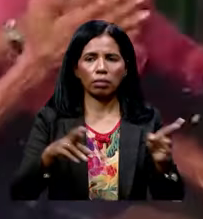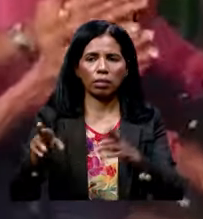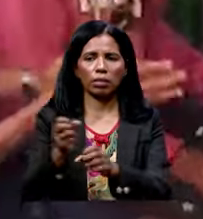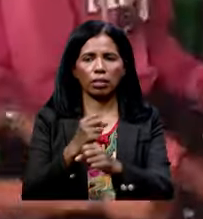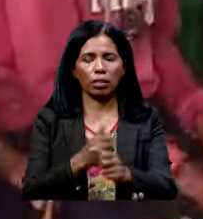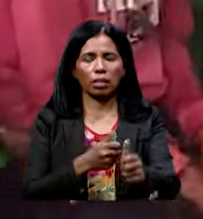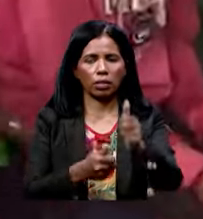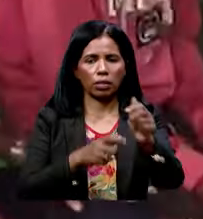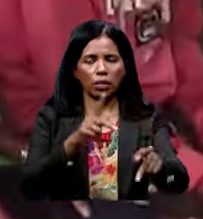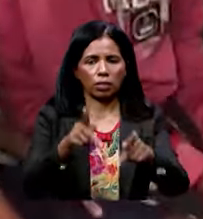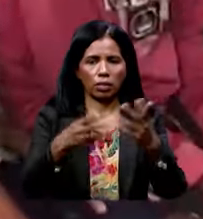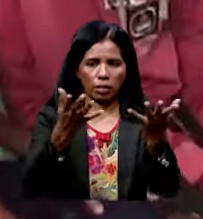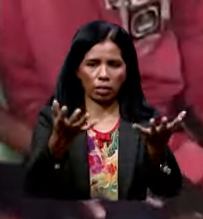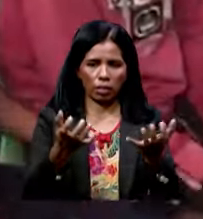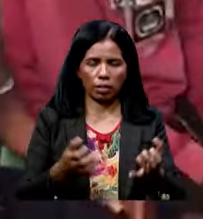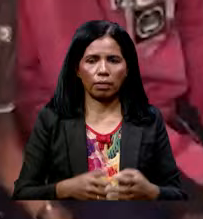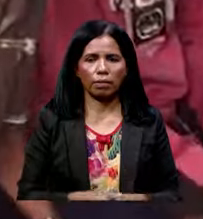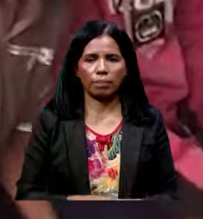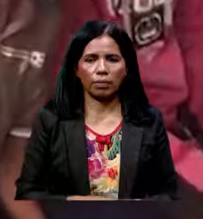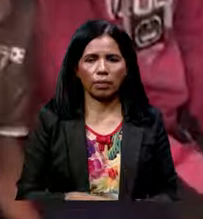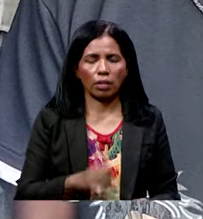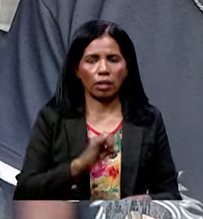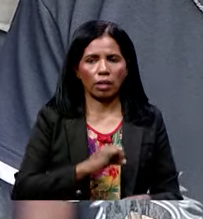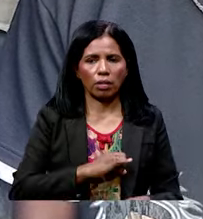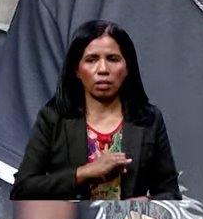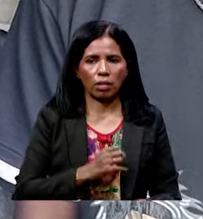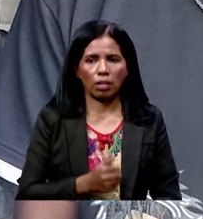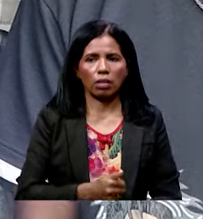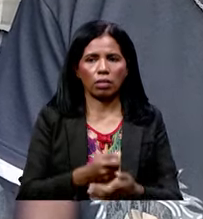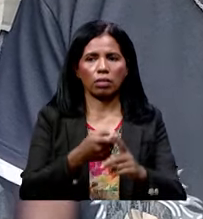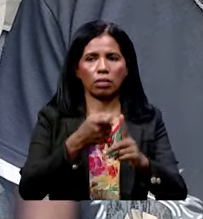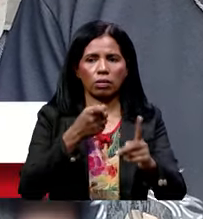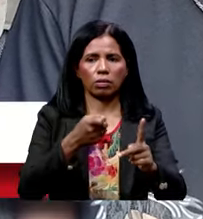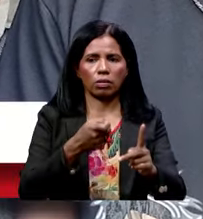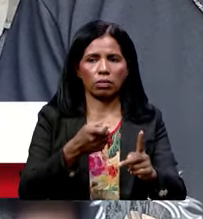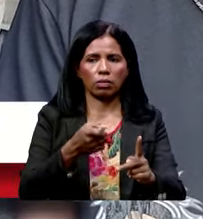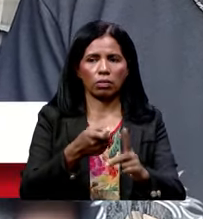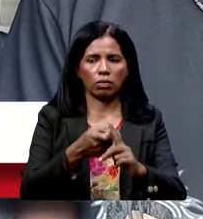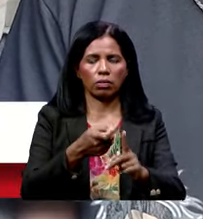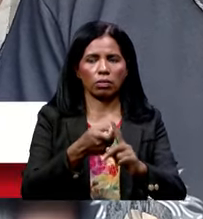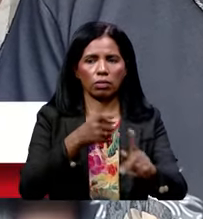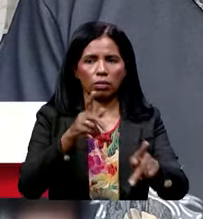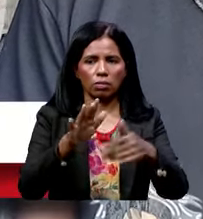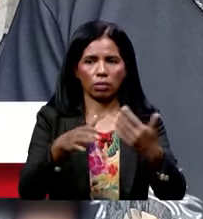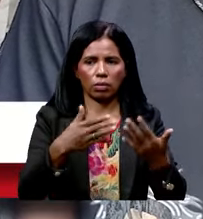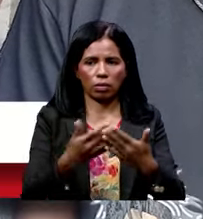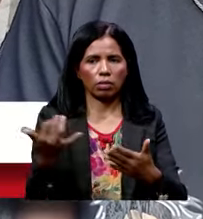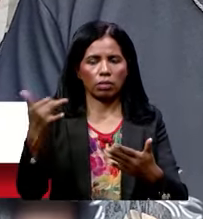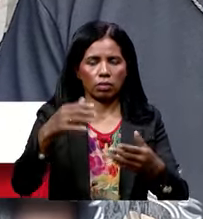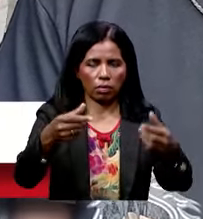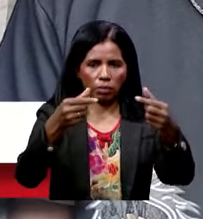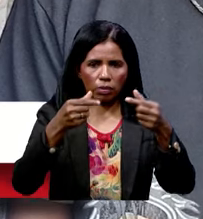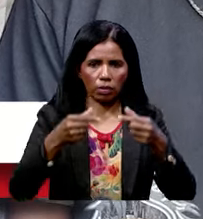tuir komunidade ni hakara. Pessoal hau defende hau moi se legitimidade do povo sira maka fo